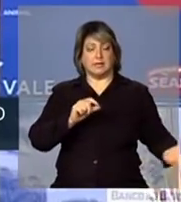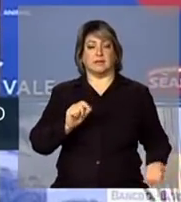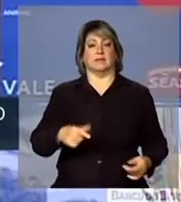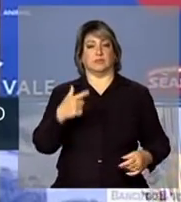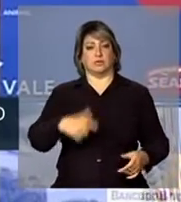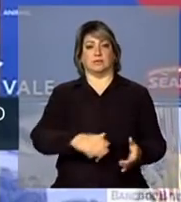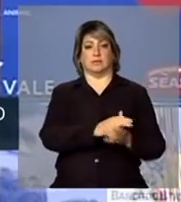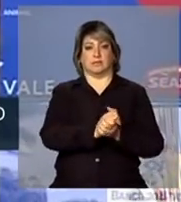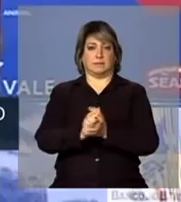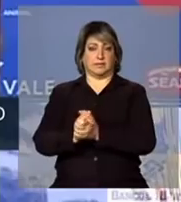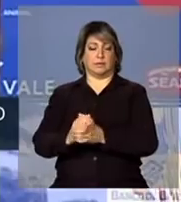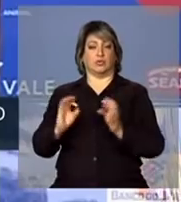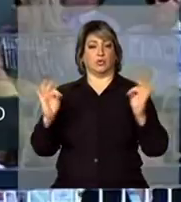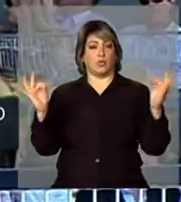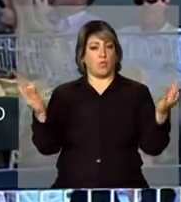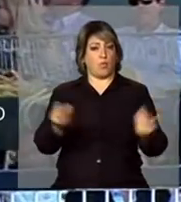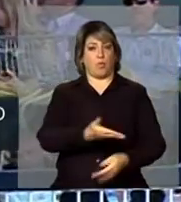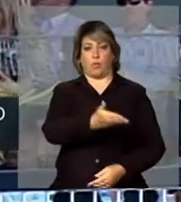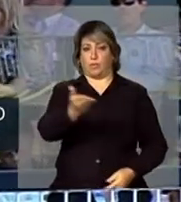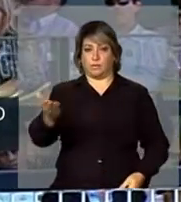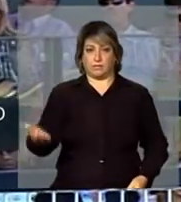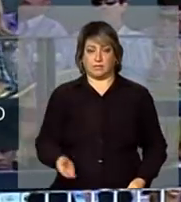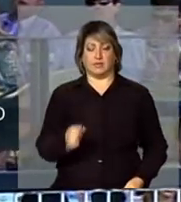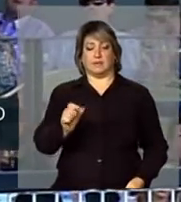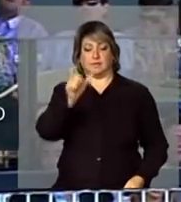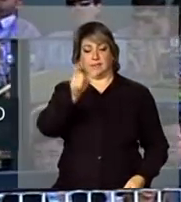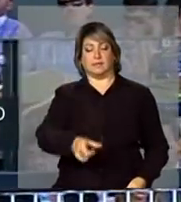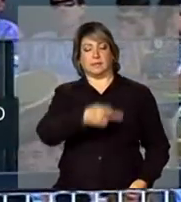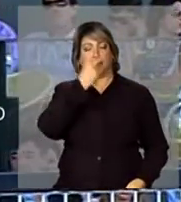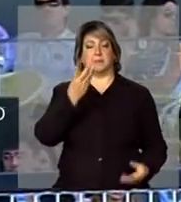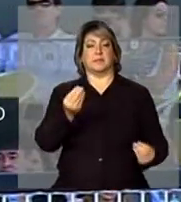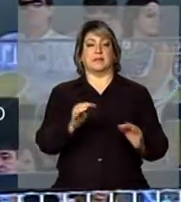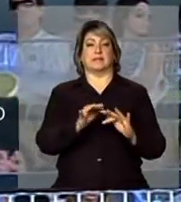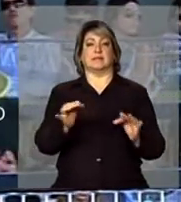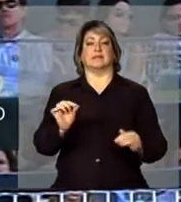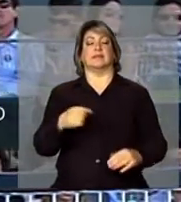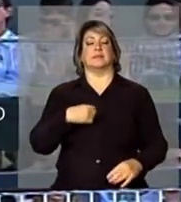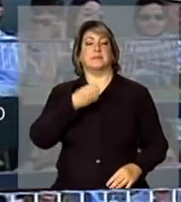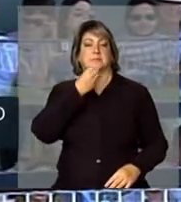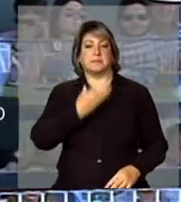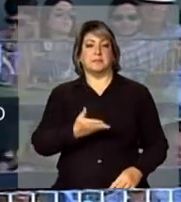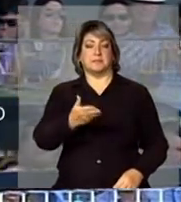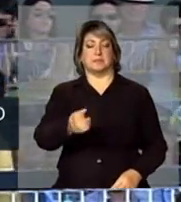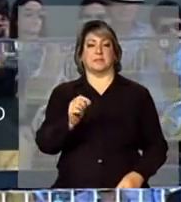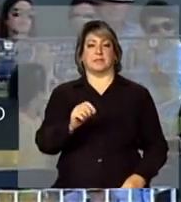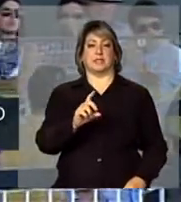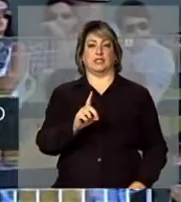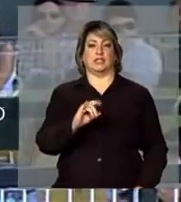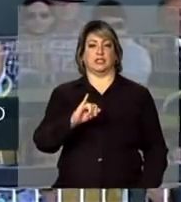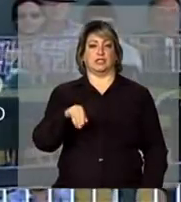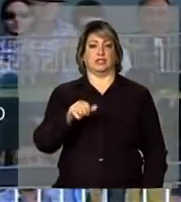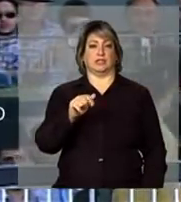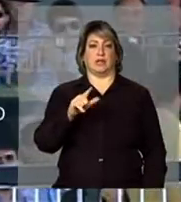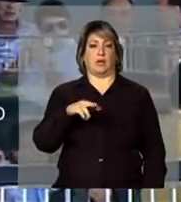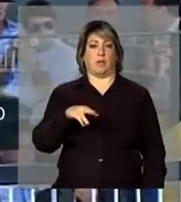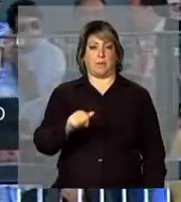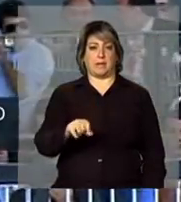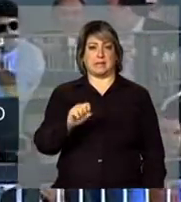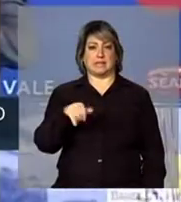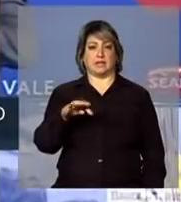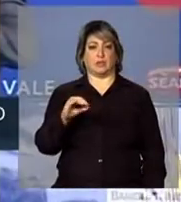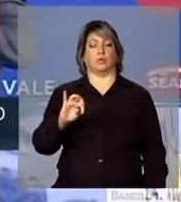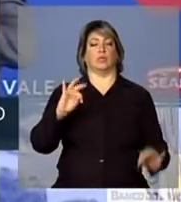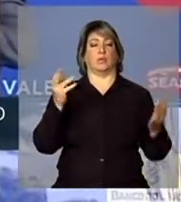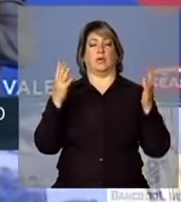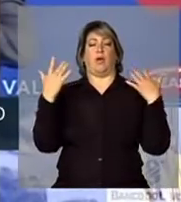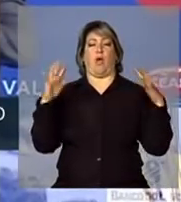mais uma vez os agraciados, na pessoa dessa figura tão simpática, já uberabenta de coração, Djalma Santos, que recebeu aqui a ovação